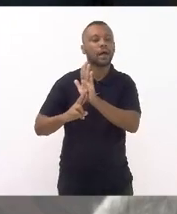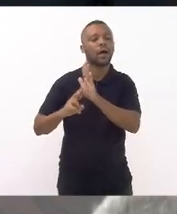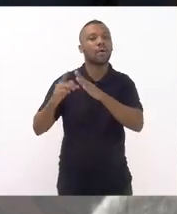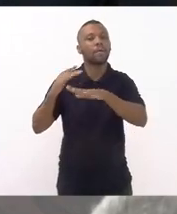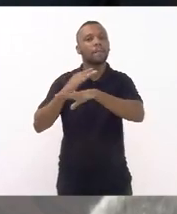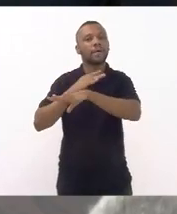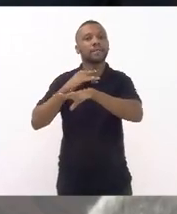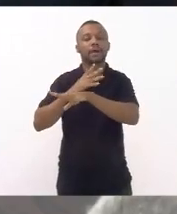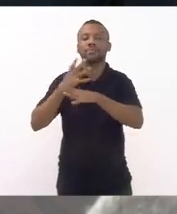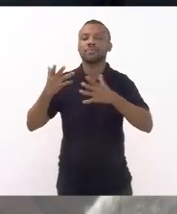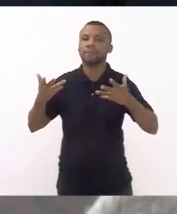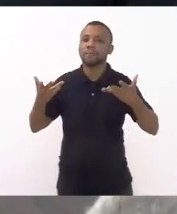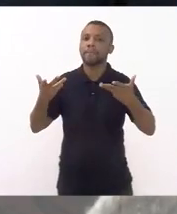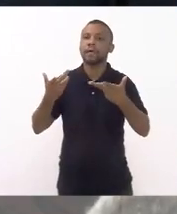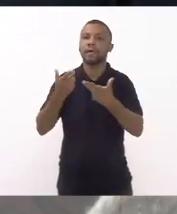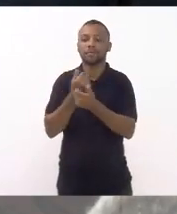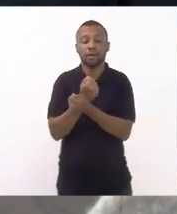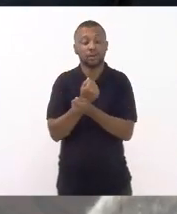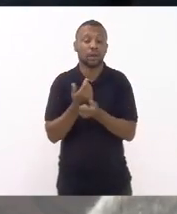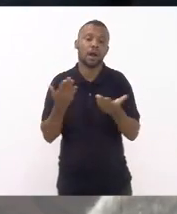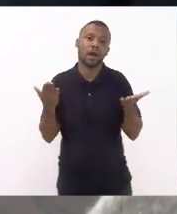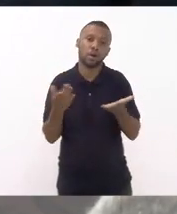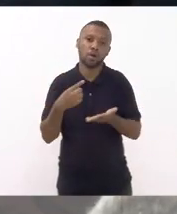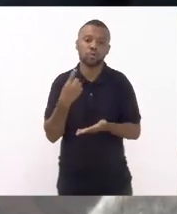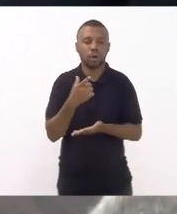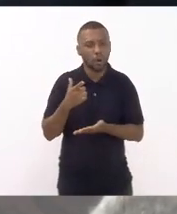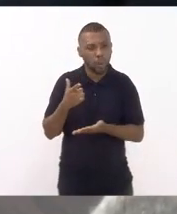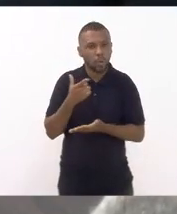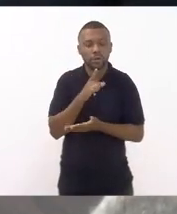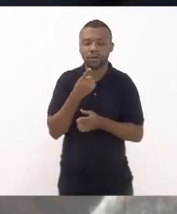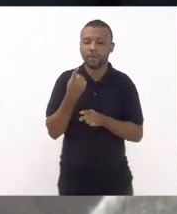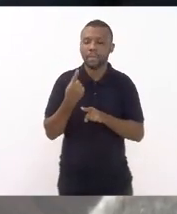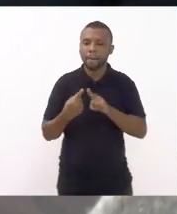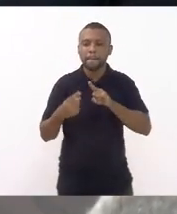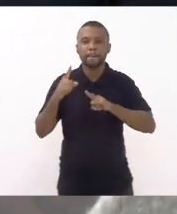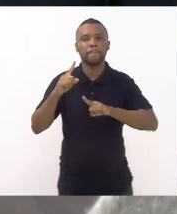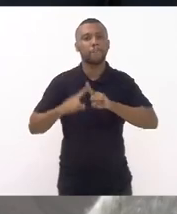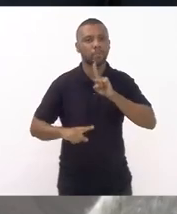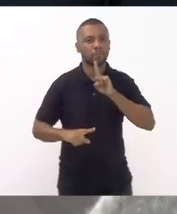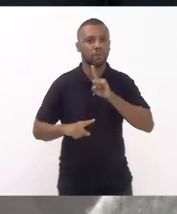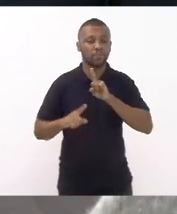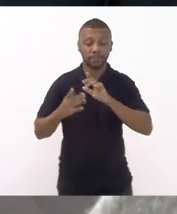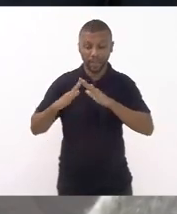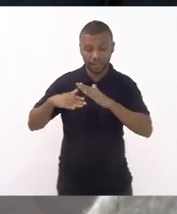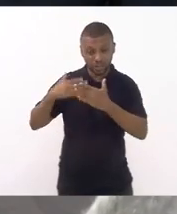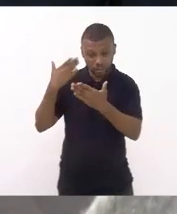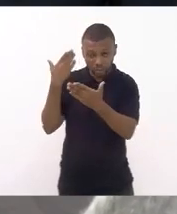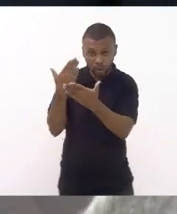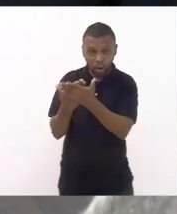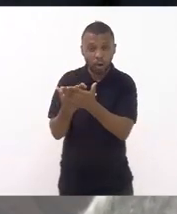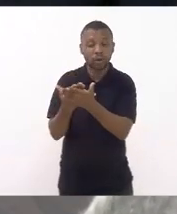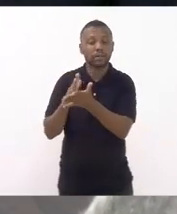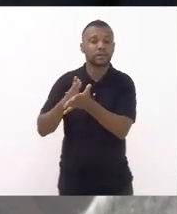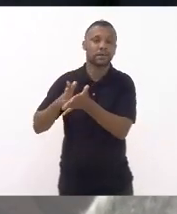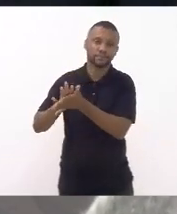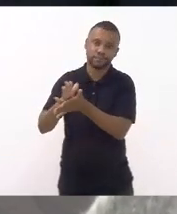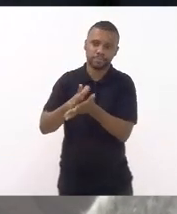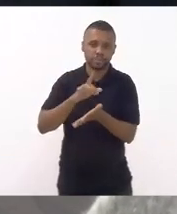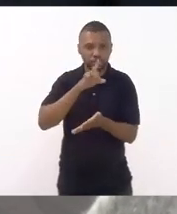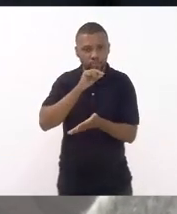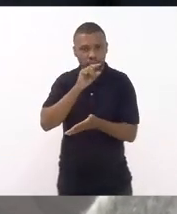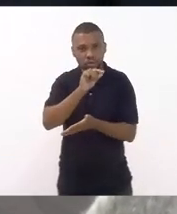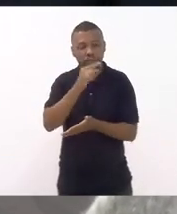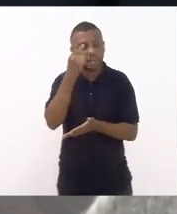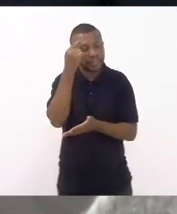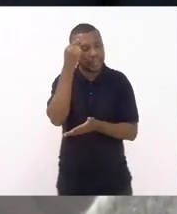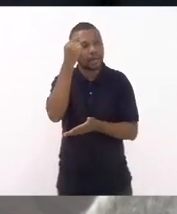tão maravilhosa e agora a gente conseguindo transformar a Escola de Samba Beija-Flor de Nilópolis através da sua